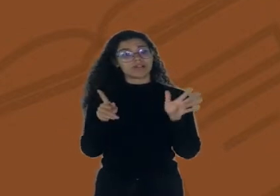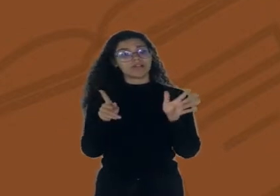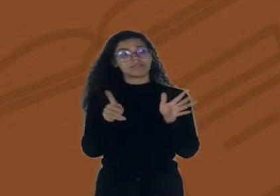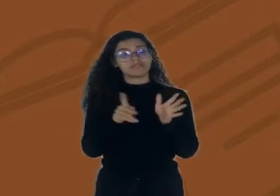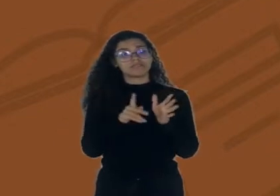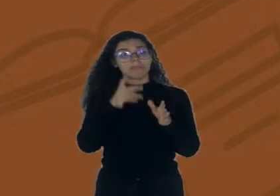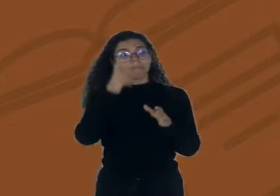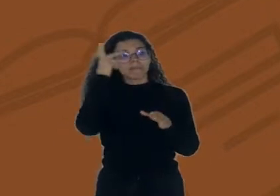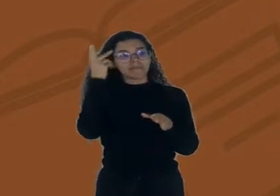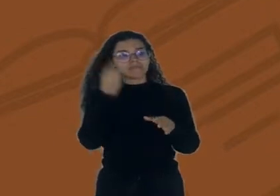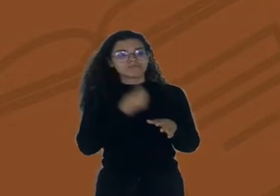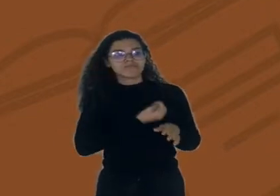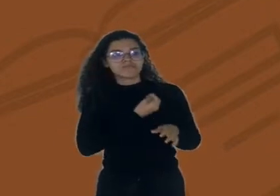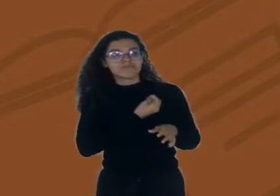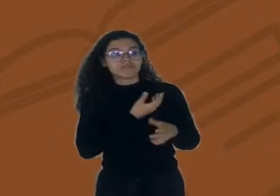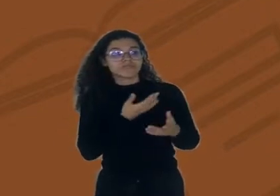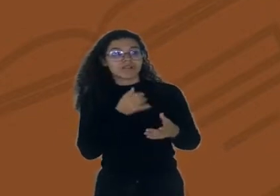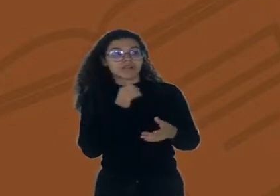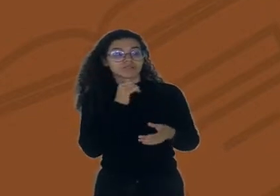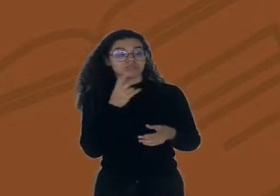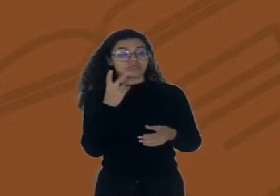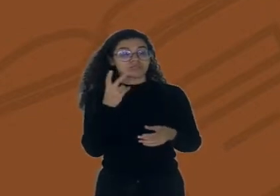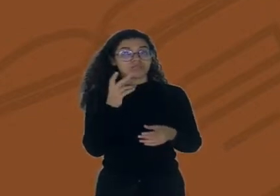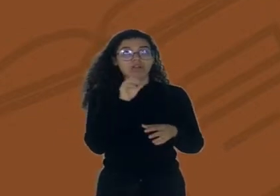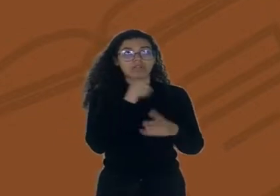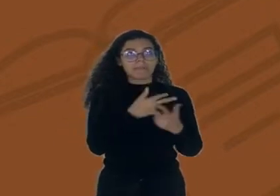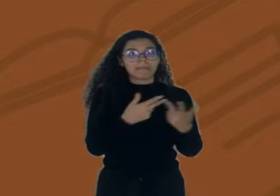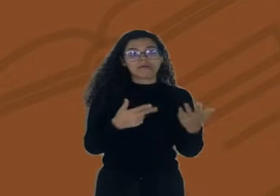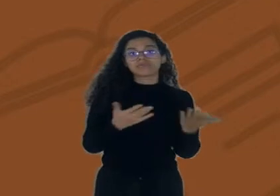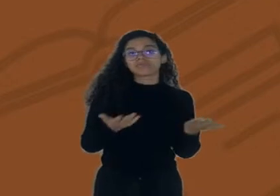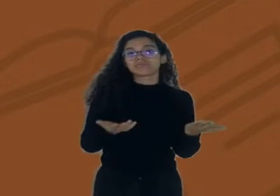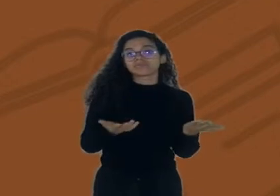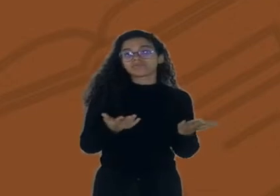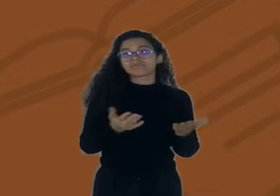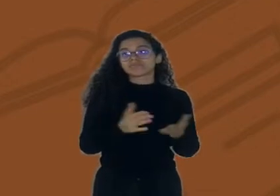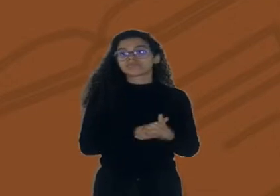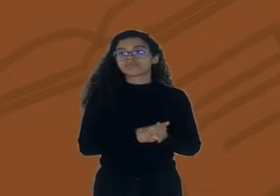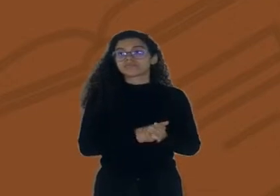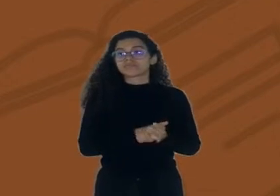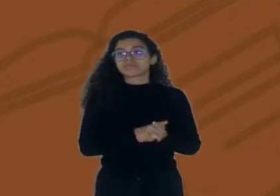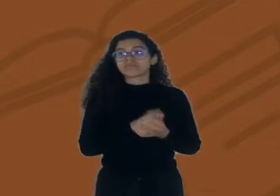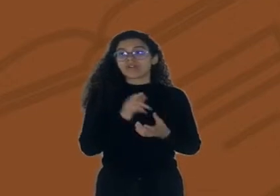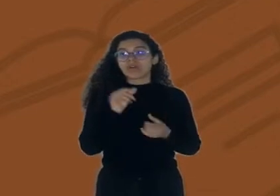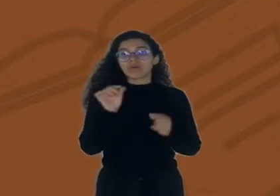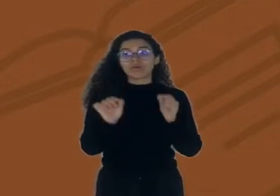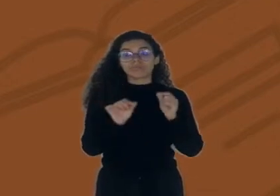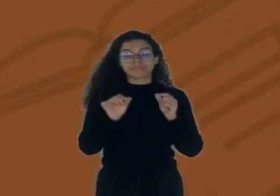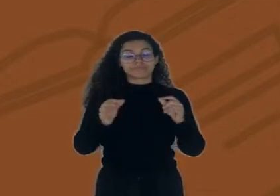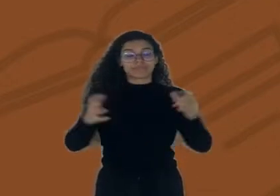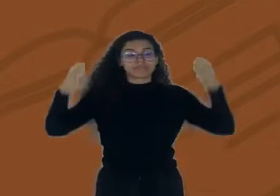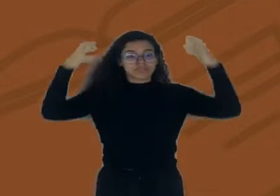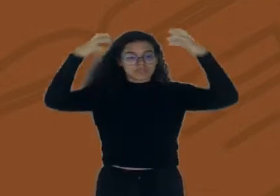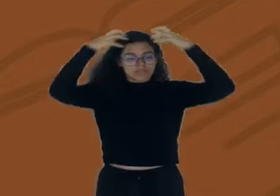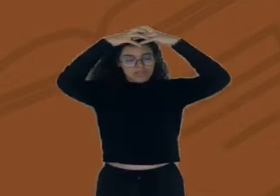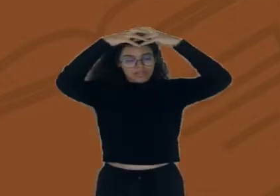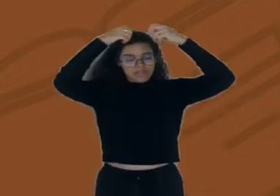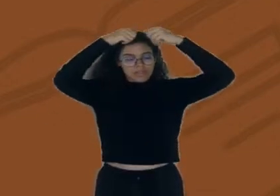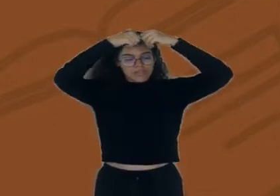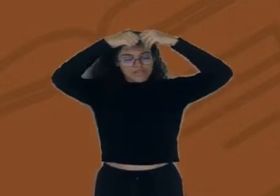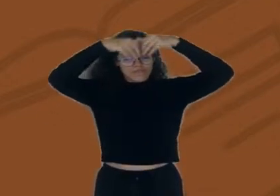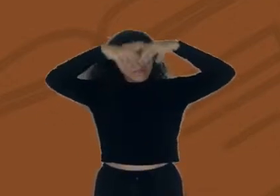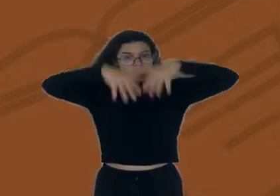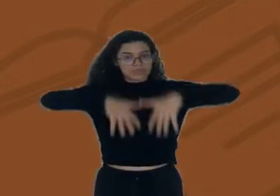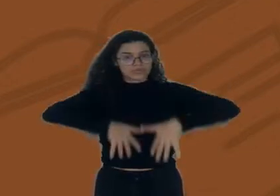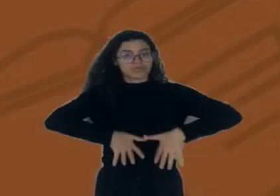forma geral, no caso dos animais? Então, destaca-se por oportuno citar o sistema nervoso. Então, o sistema